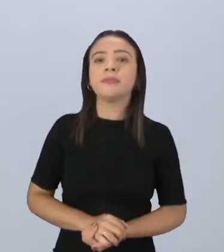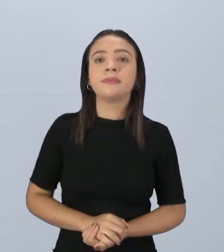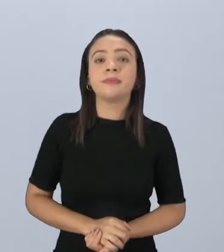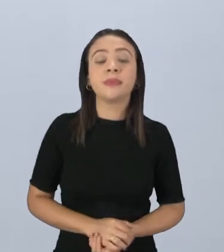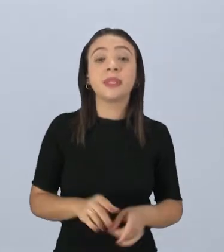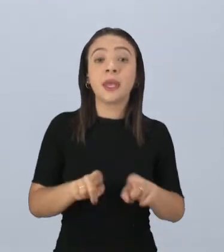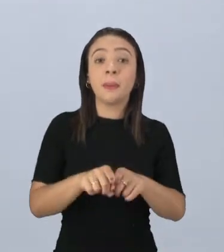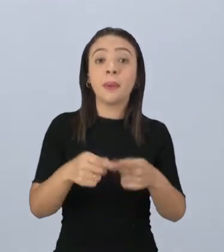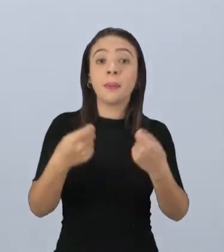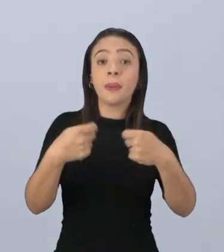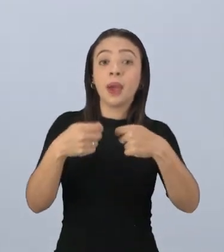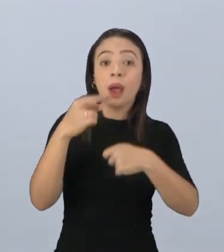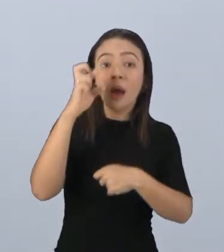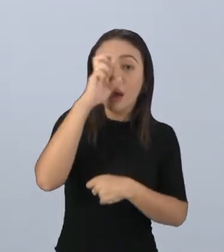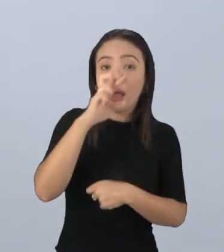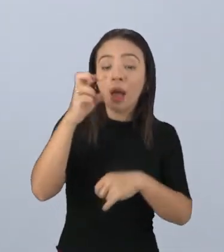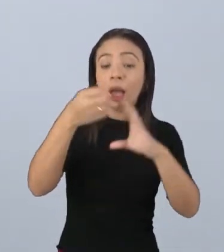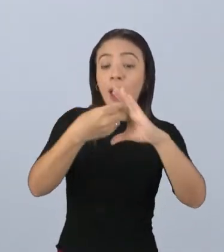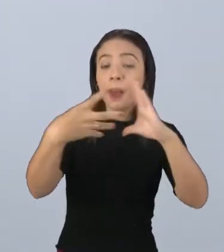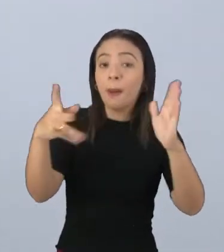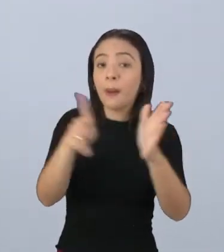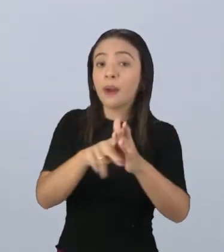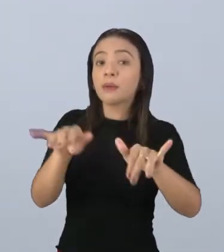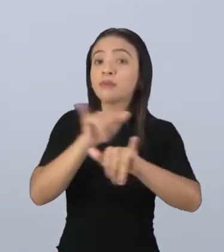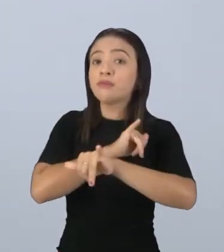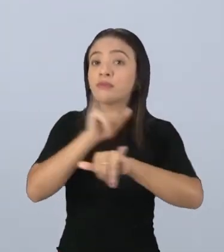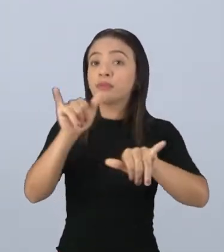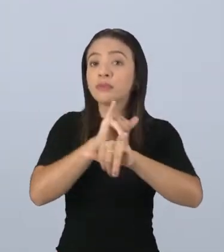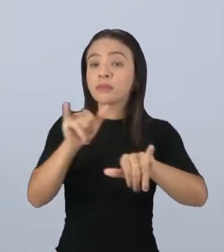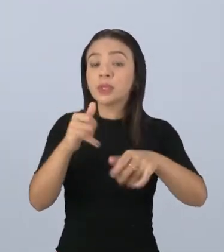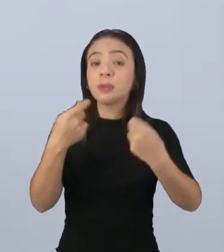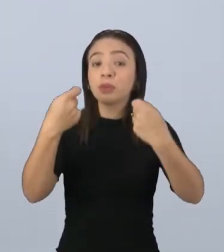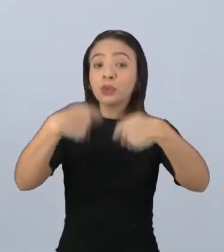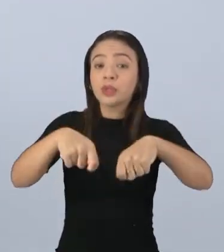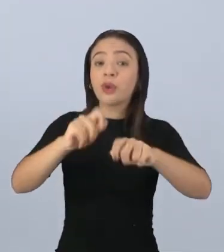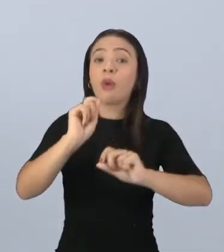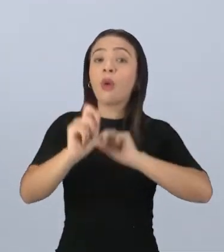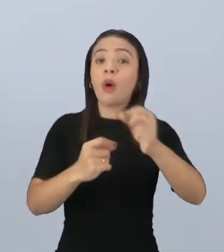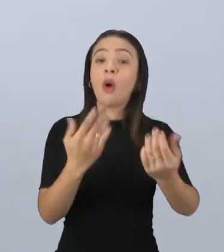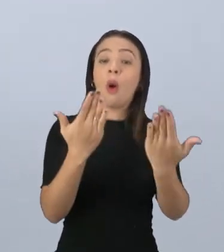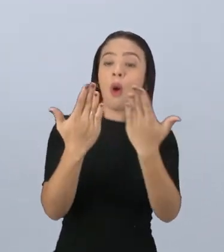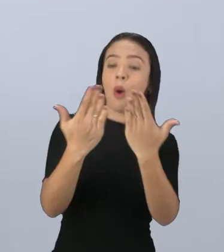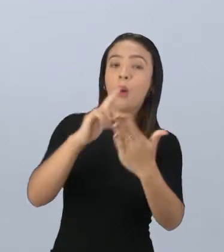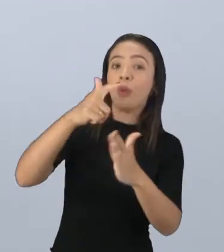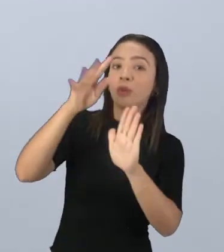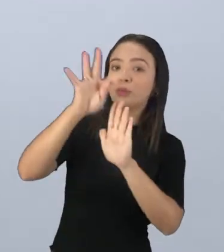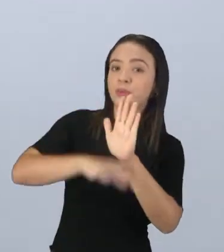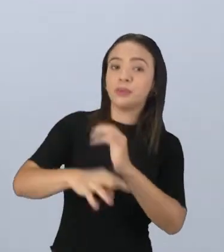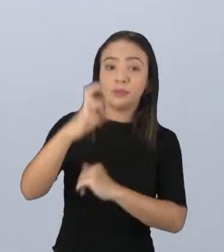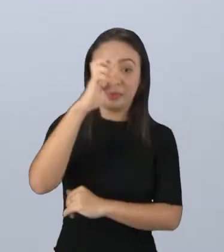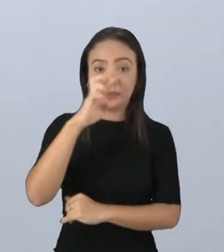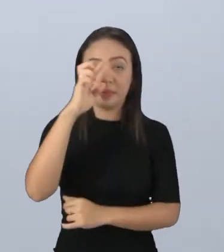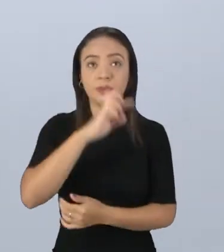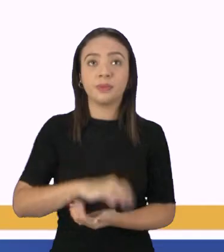vai observar as características dessa notícia para que possamos compará-lo com outros textos.